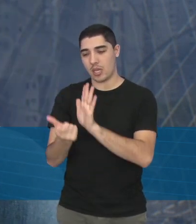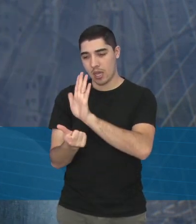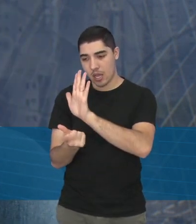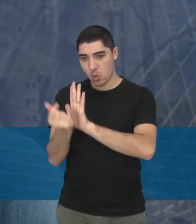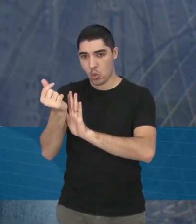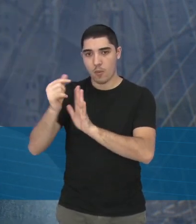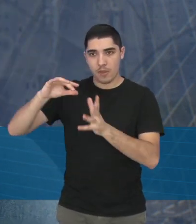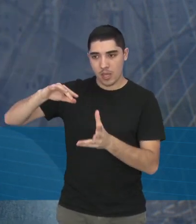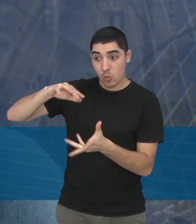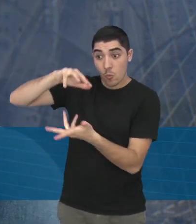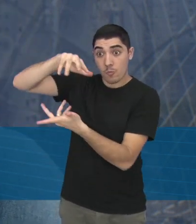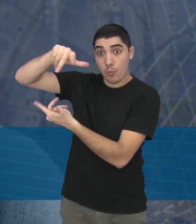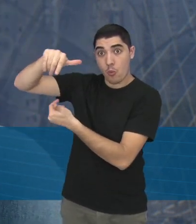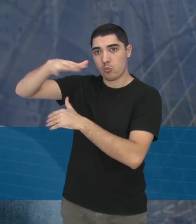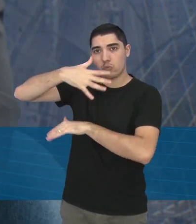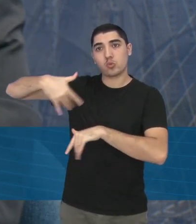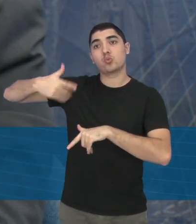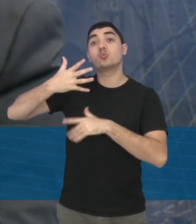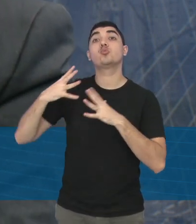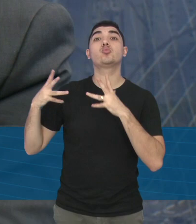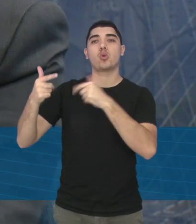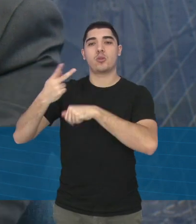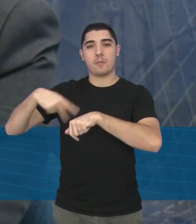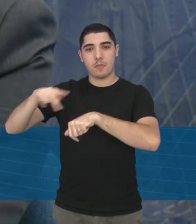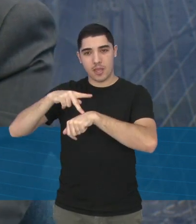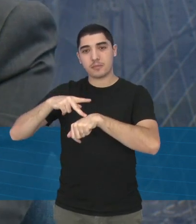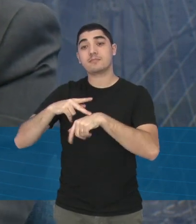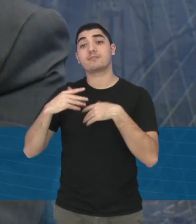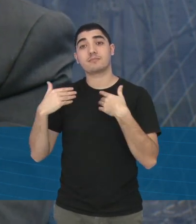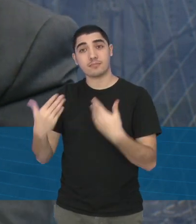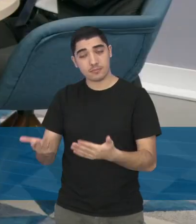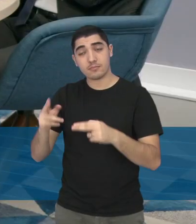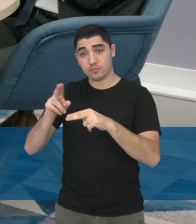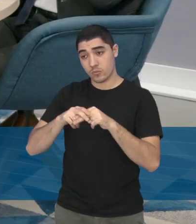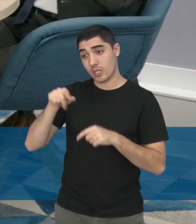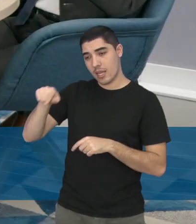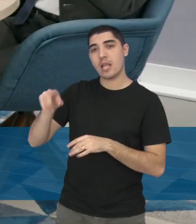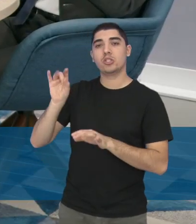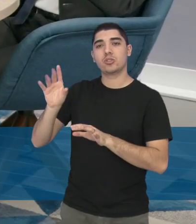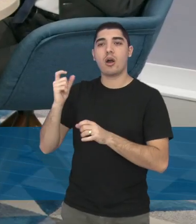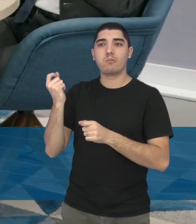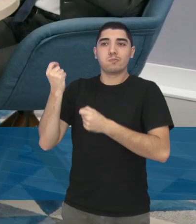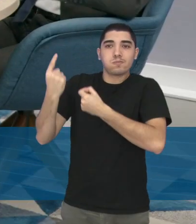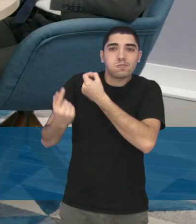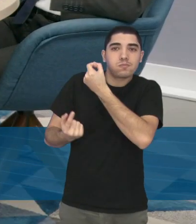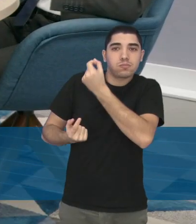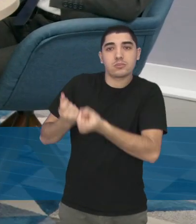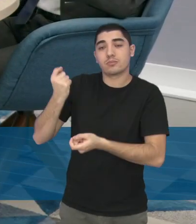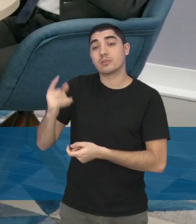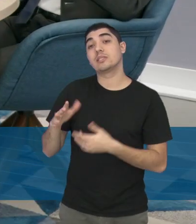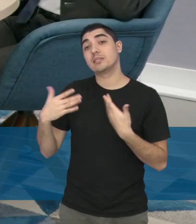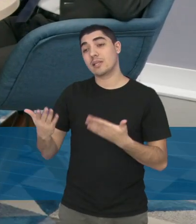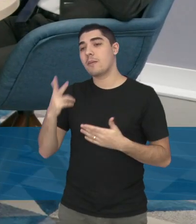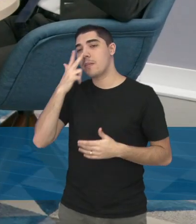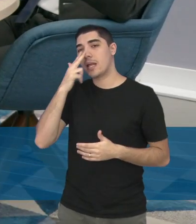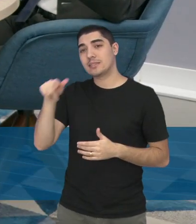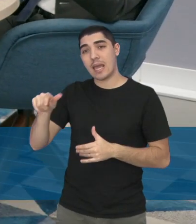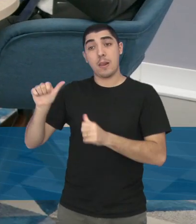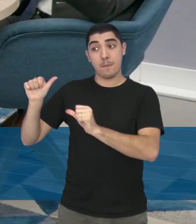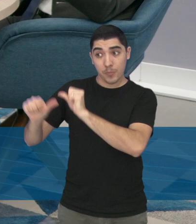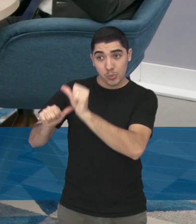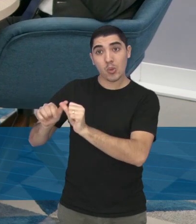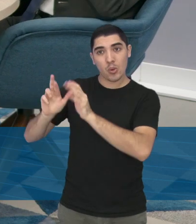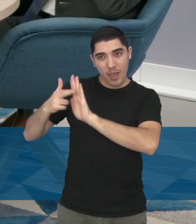global e para o século XXI, mas ela foi tímida. E por ela ser pontual, ela também não trouxe essa